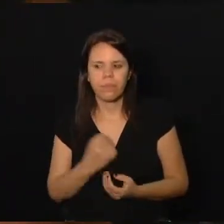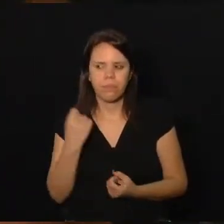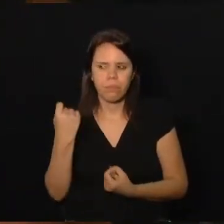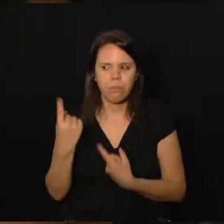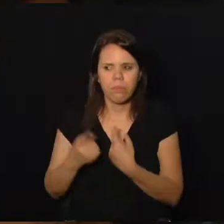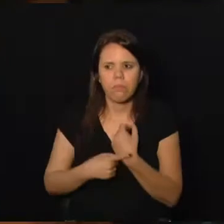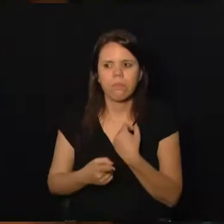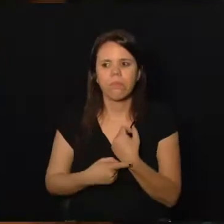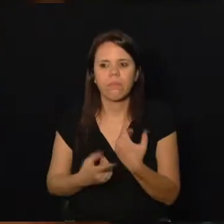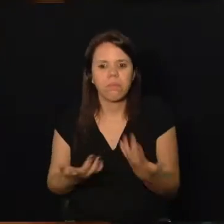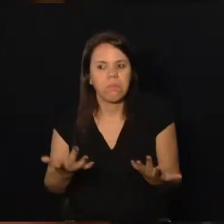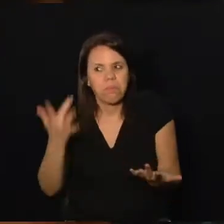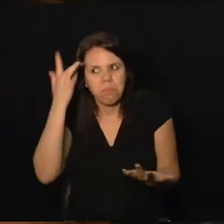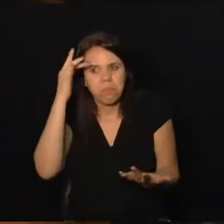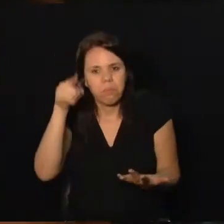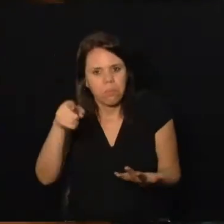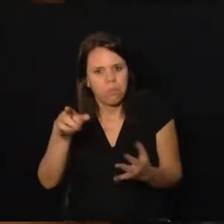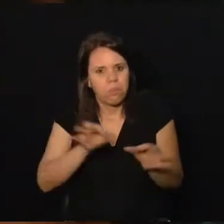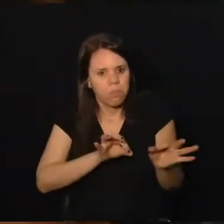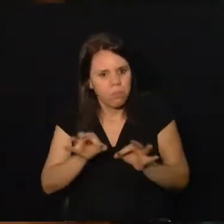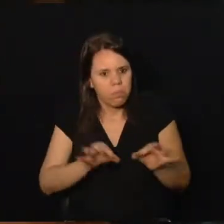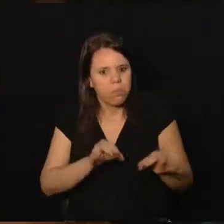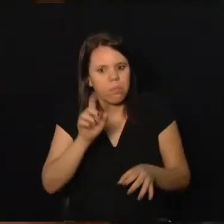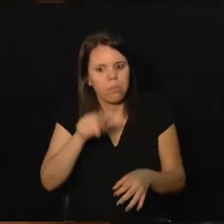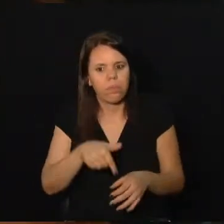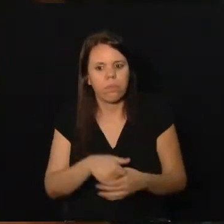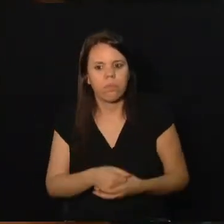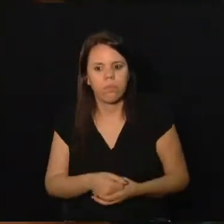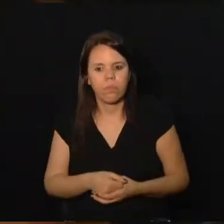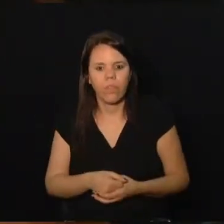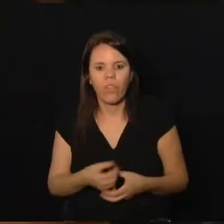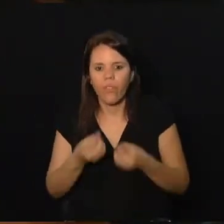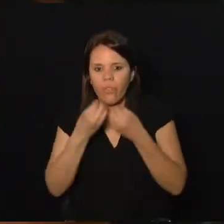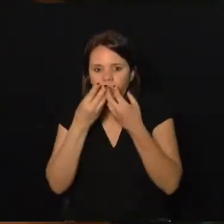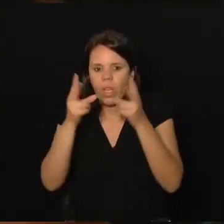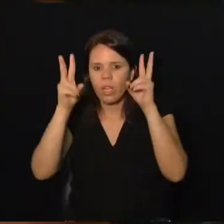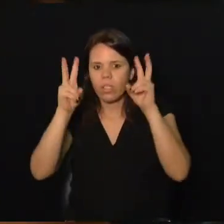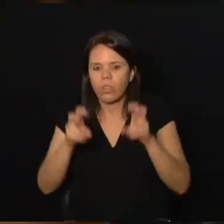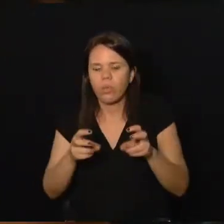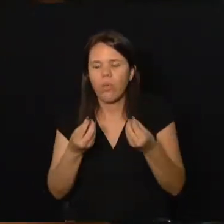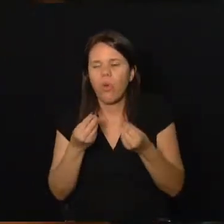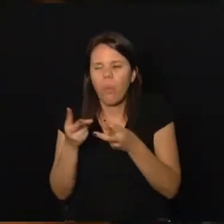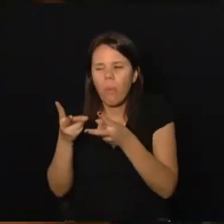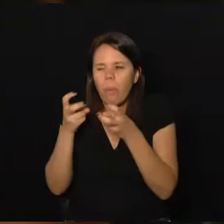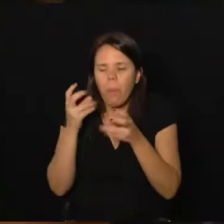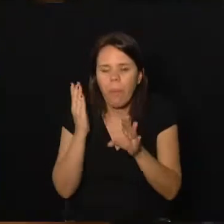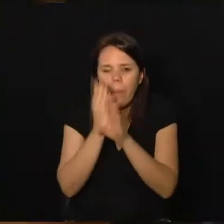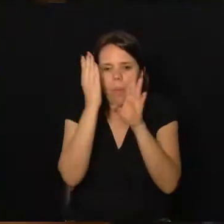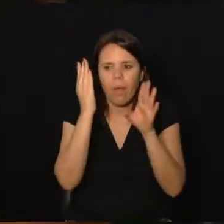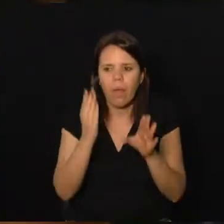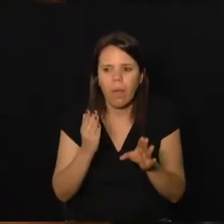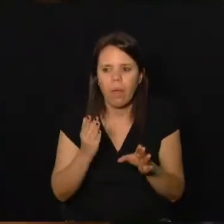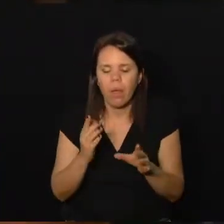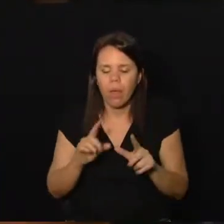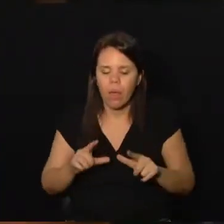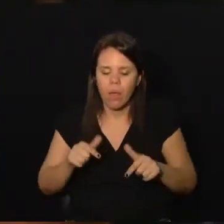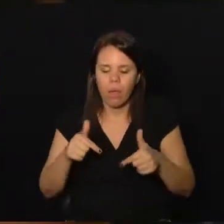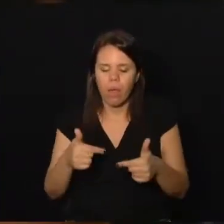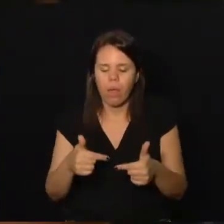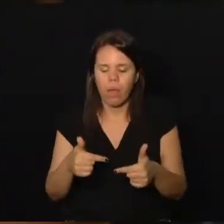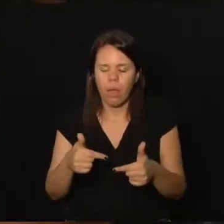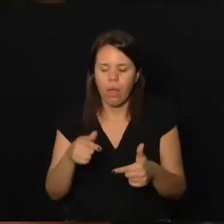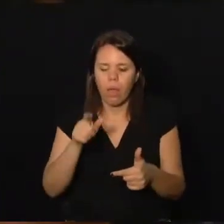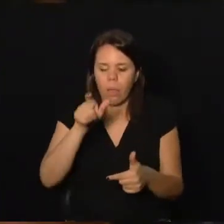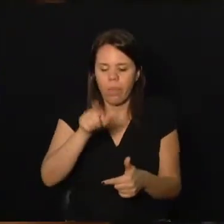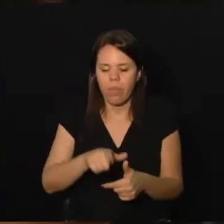momento, Débora, eu não sei se você preparou isso, mas falar sobre como identificar os primeiros sinais